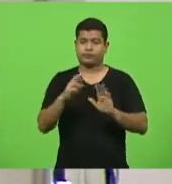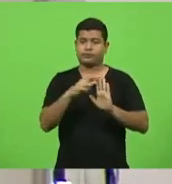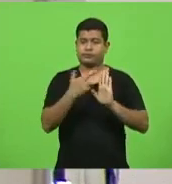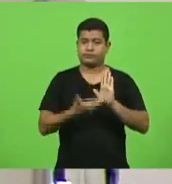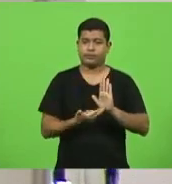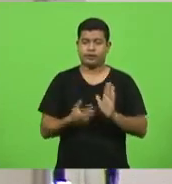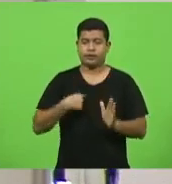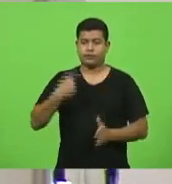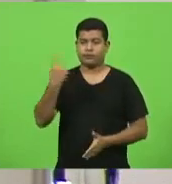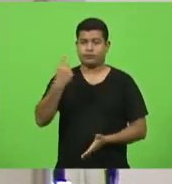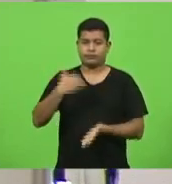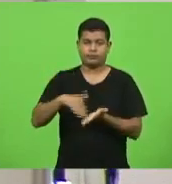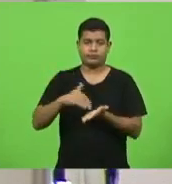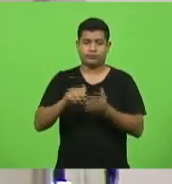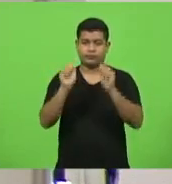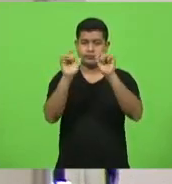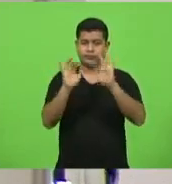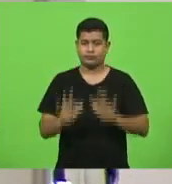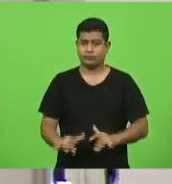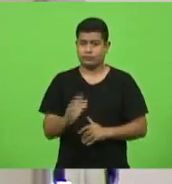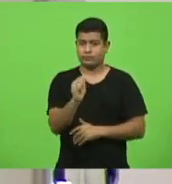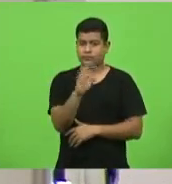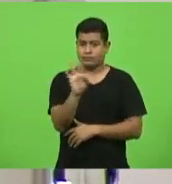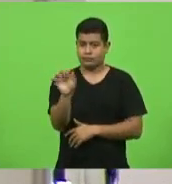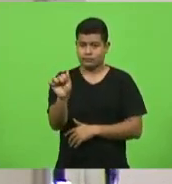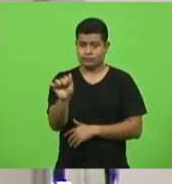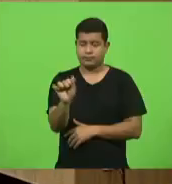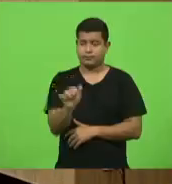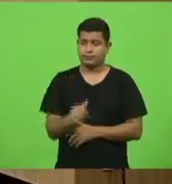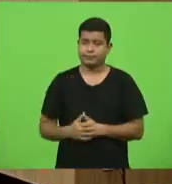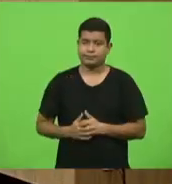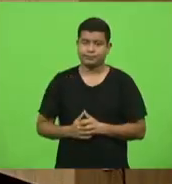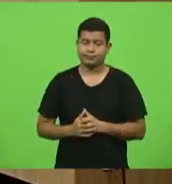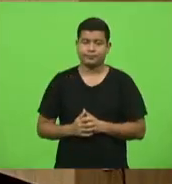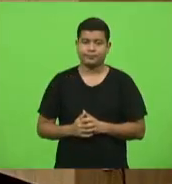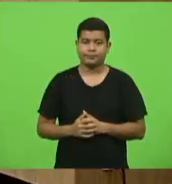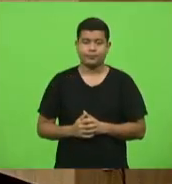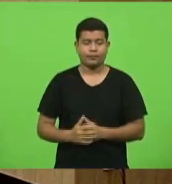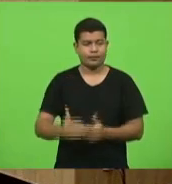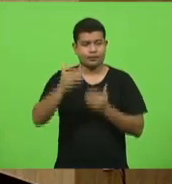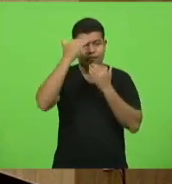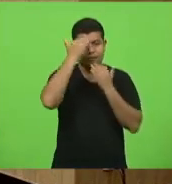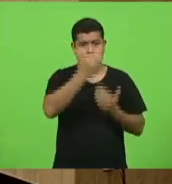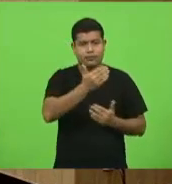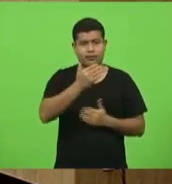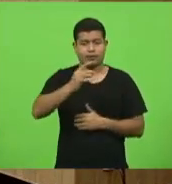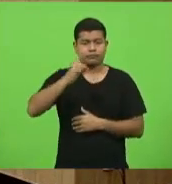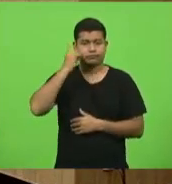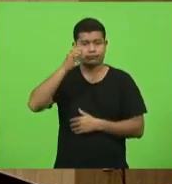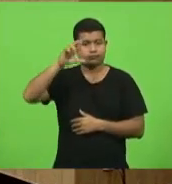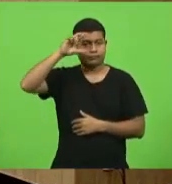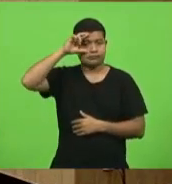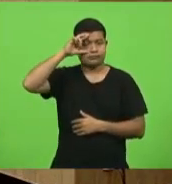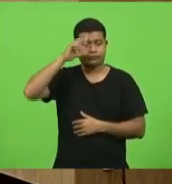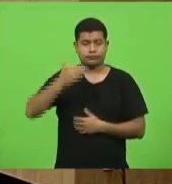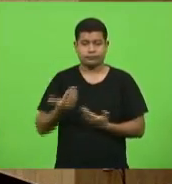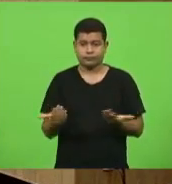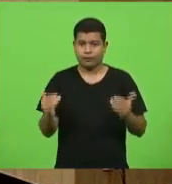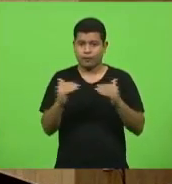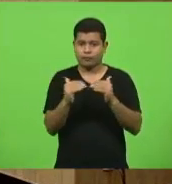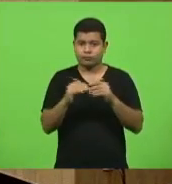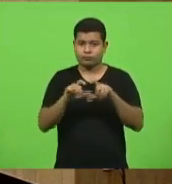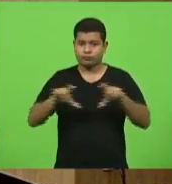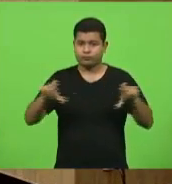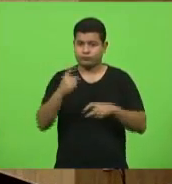eu, primeiro secretário, lavrei a presenteata. Obrigado, deputado Alba. Em consonância com o parágrafo